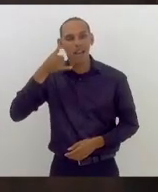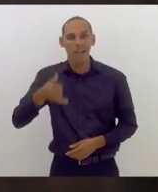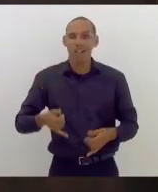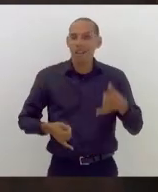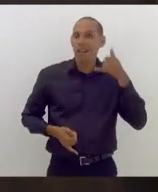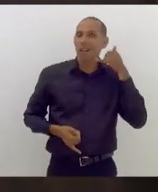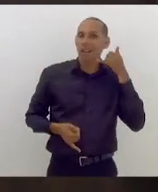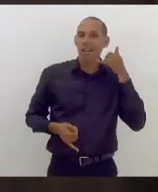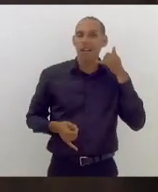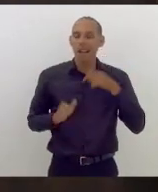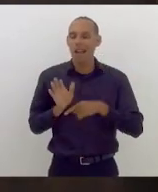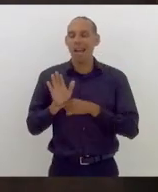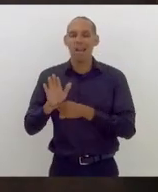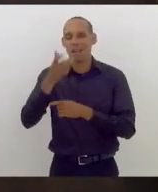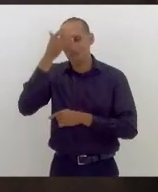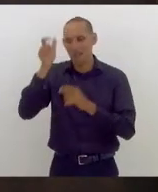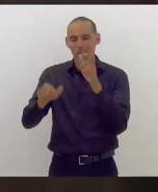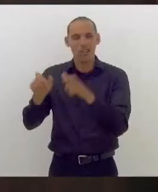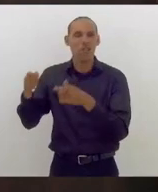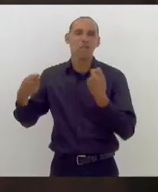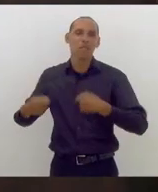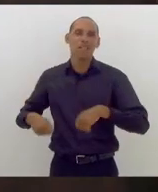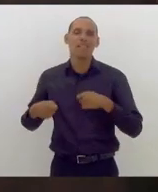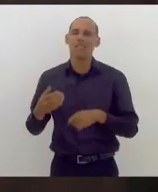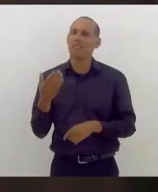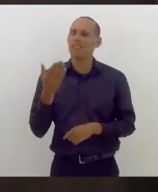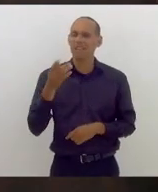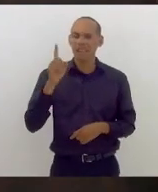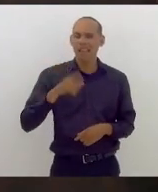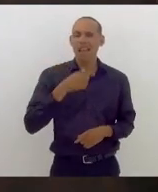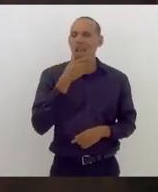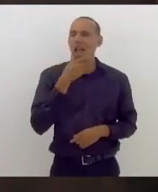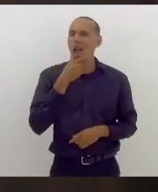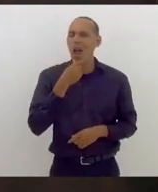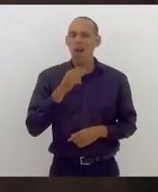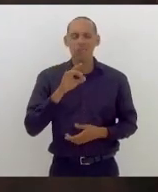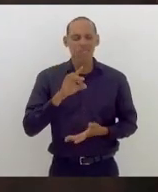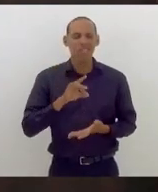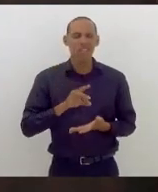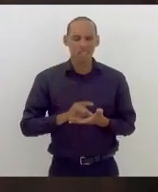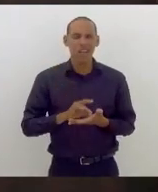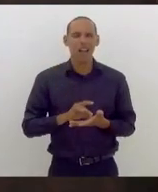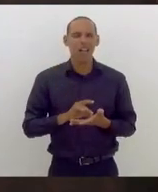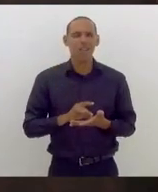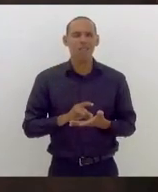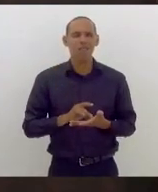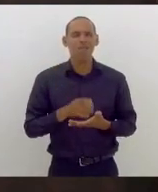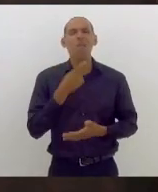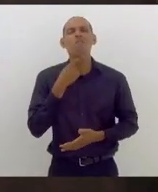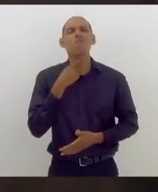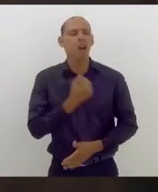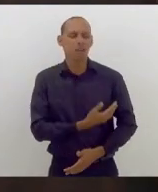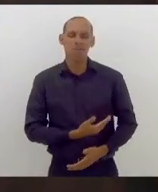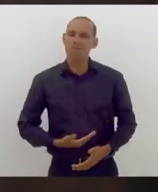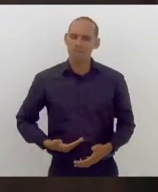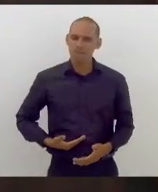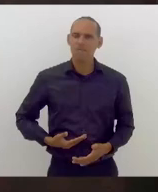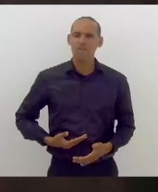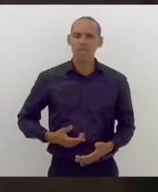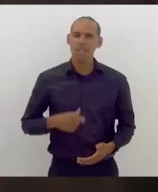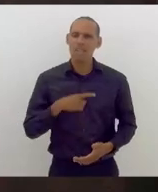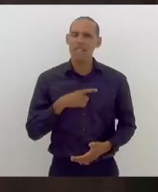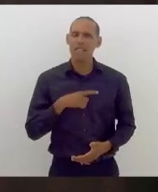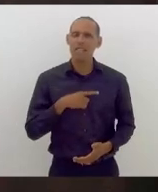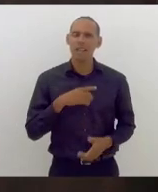ajuda quem mais precisa. Você é um verdadeiro homem com espírito puro. público. É mais do que justo